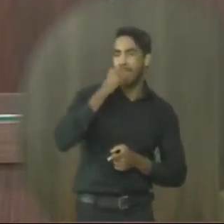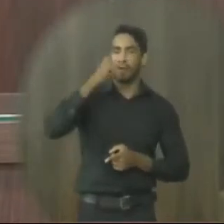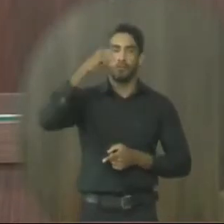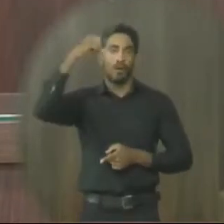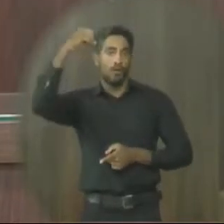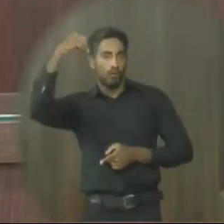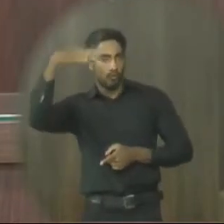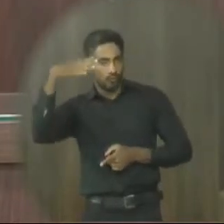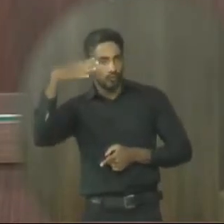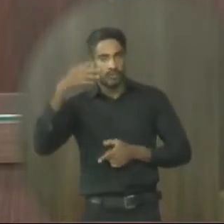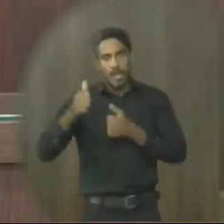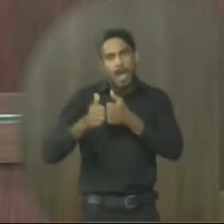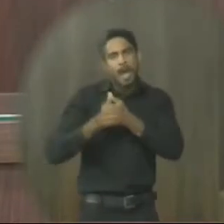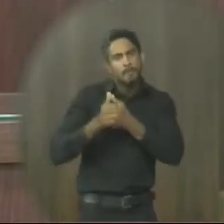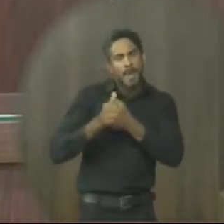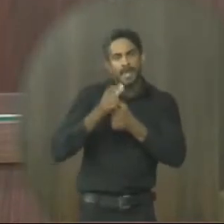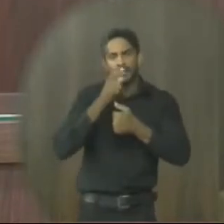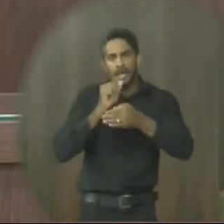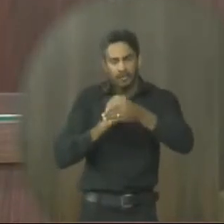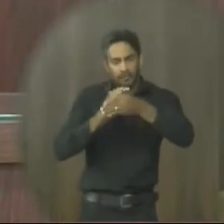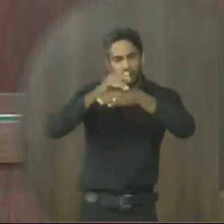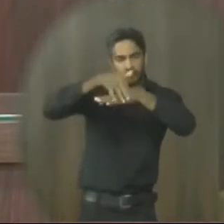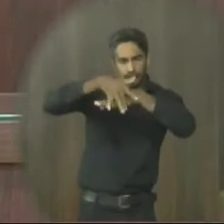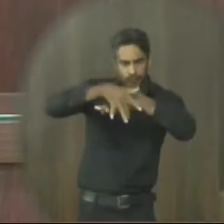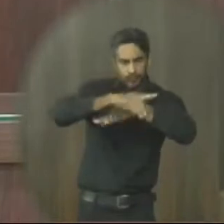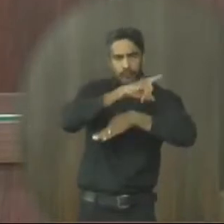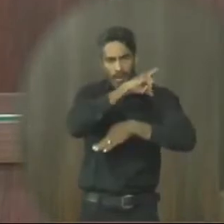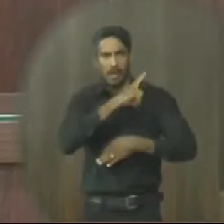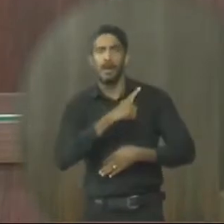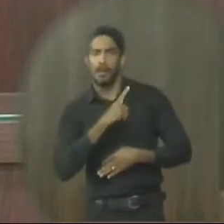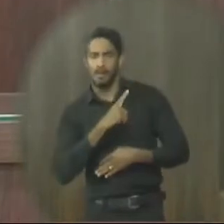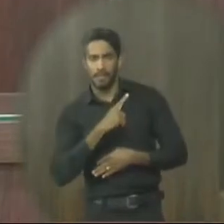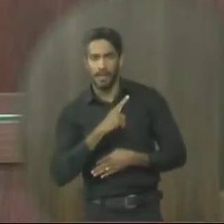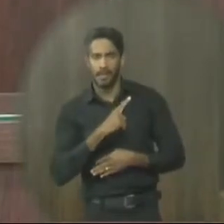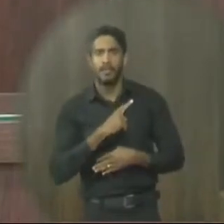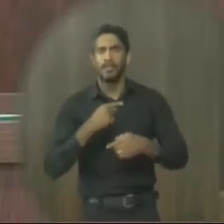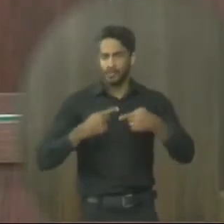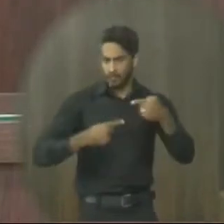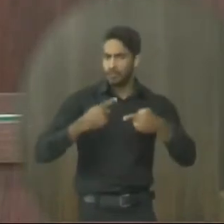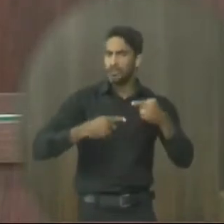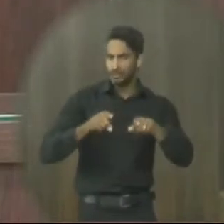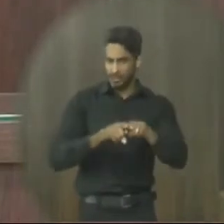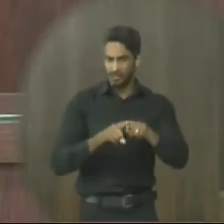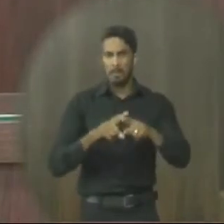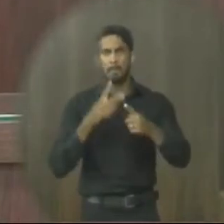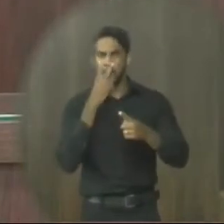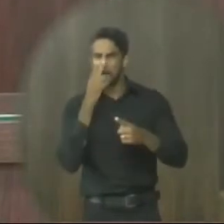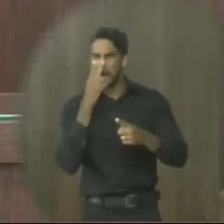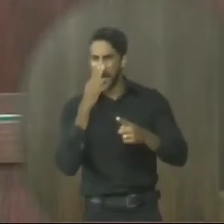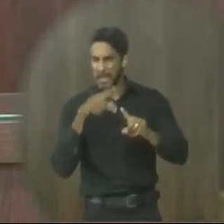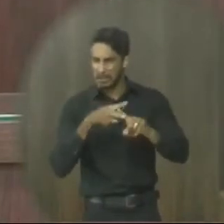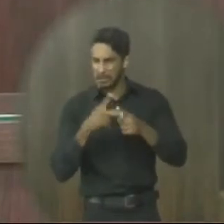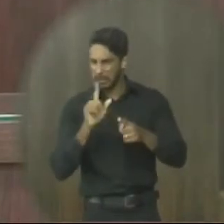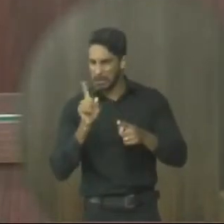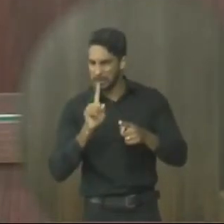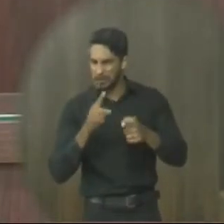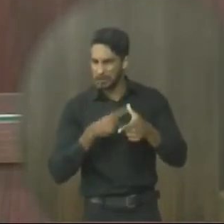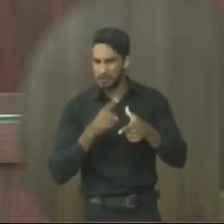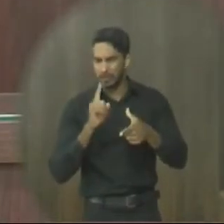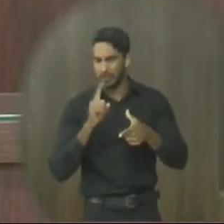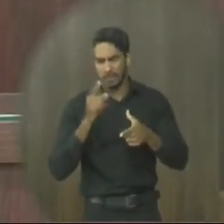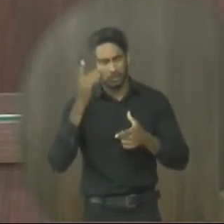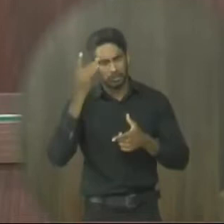da barragem, né, que também tinha essa discussão e parece que não foi resolvida, né, se eu estiver equivocada,